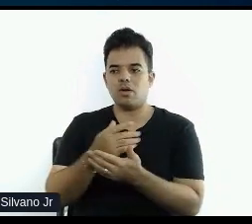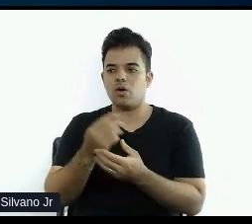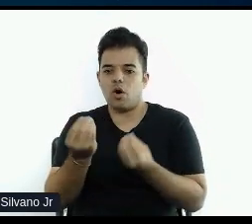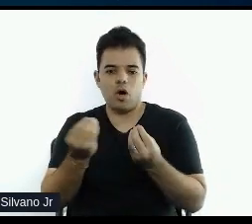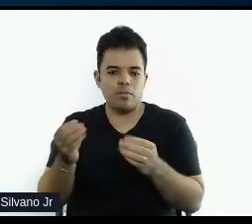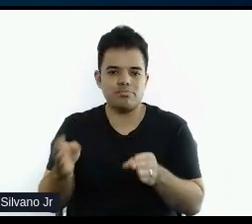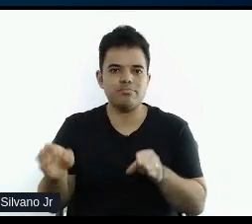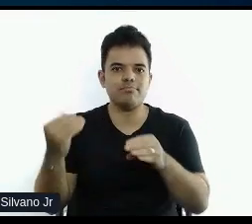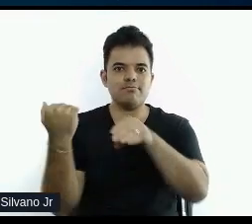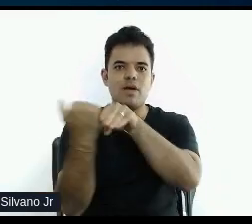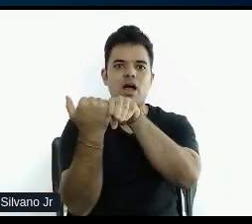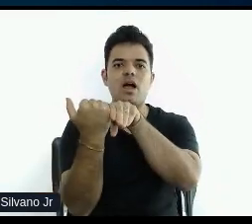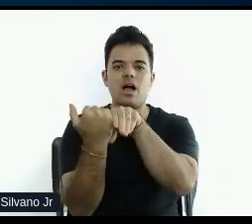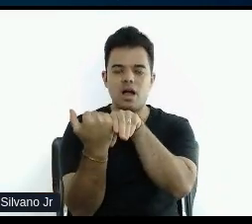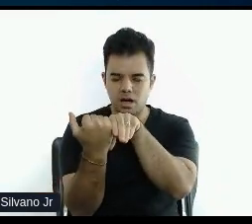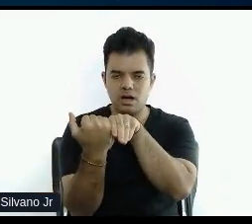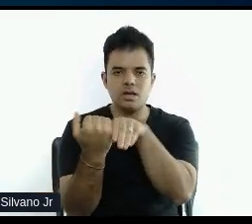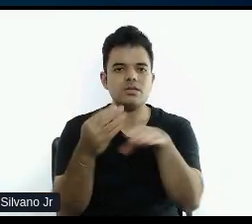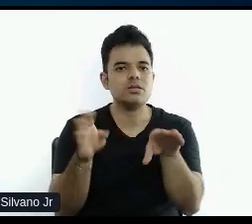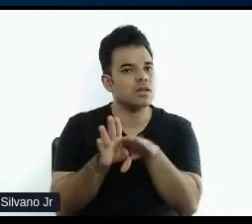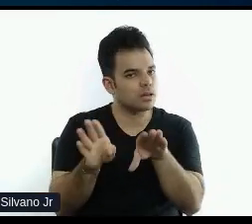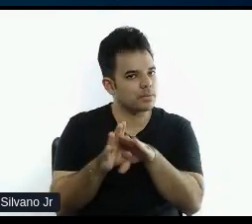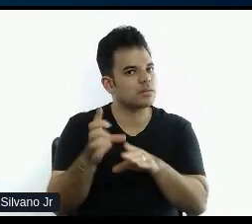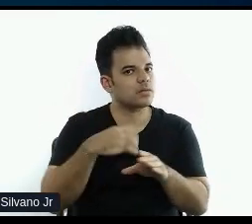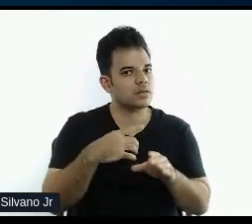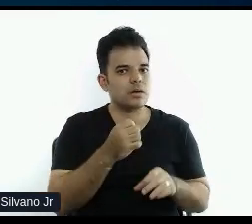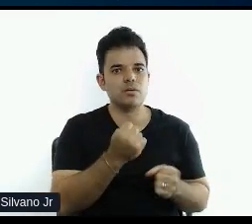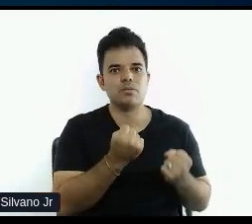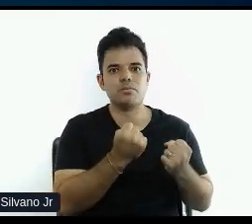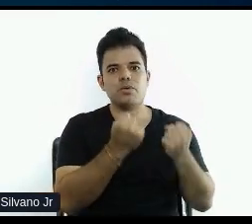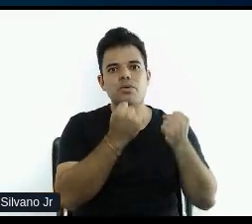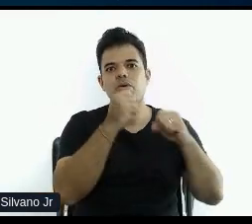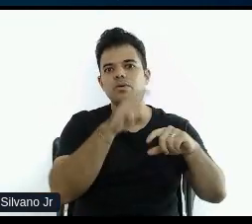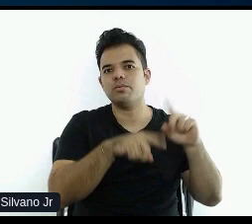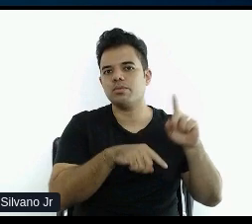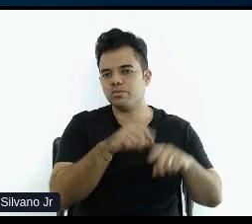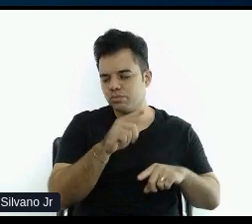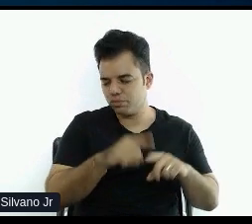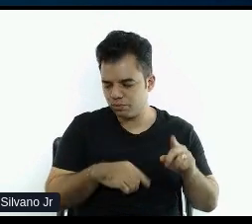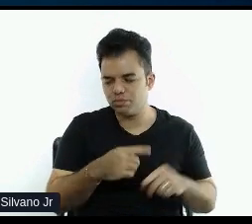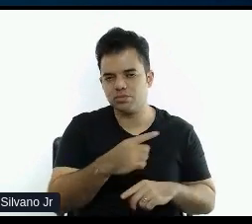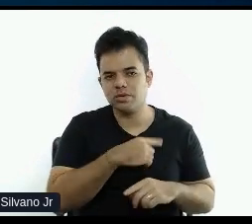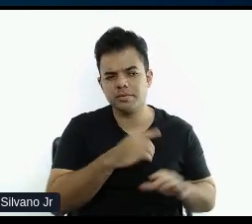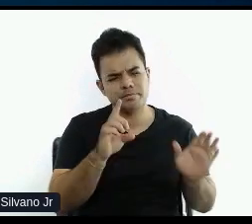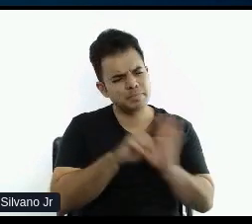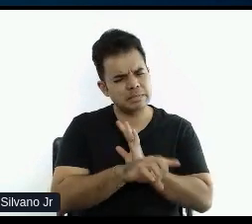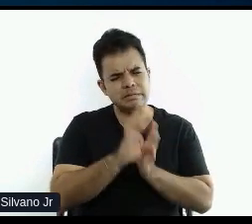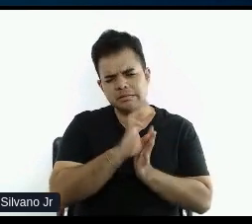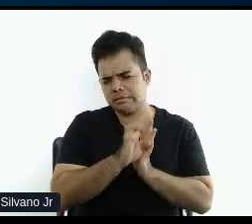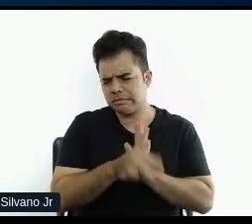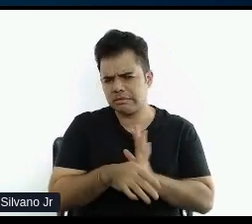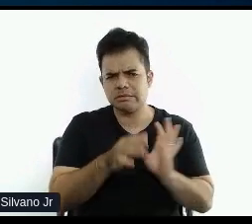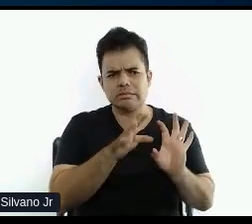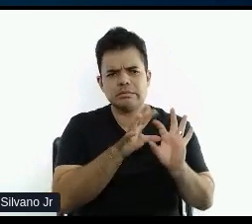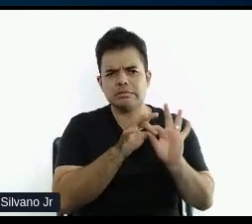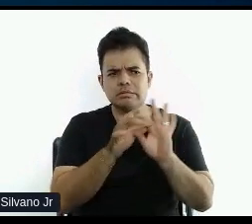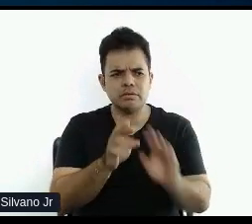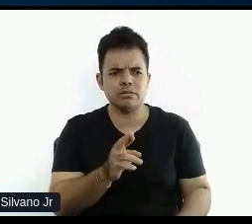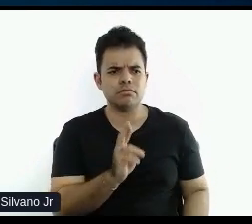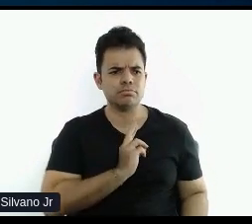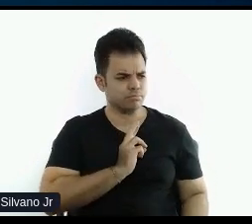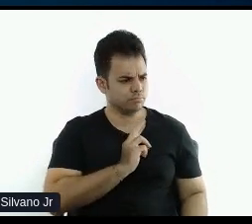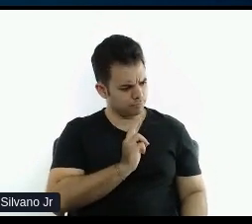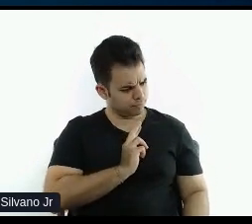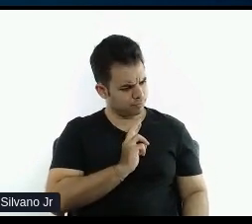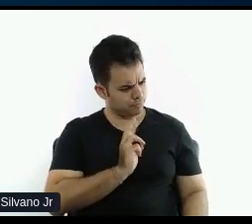como esse. Então, a gente tem realmente um produto muito poderoso, que a gente consegue fazer perguntas por diferentes contextos e ele retornar isso para a